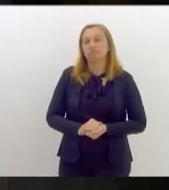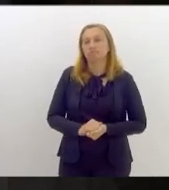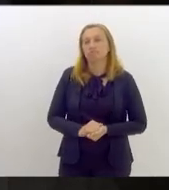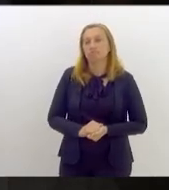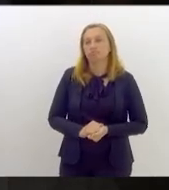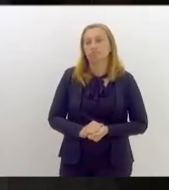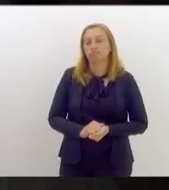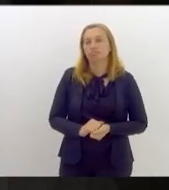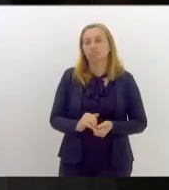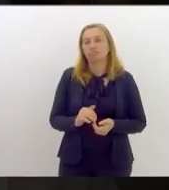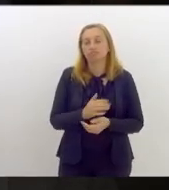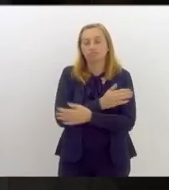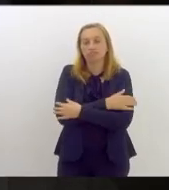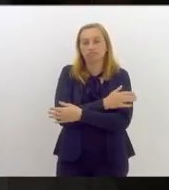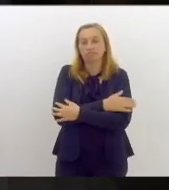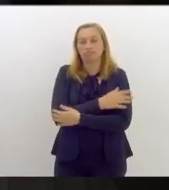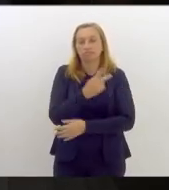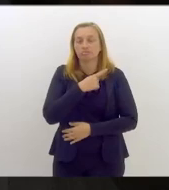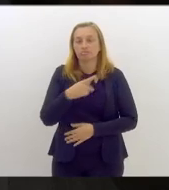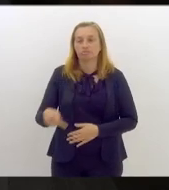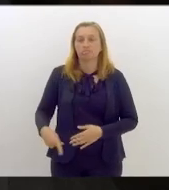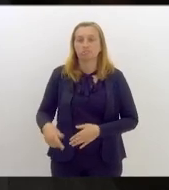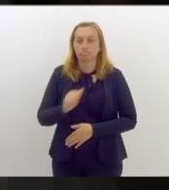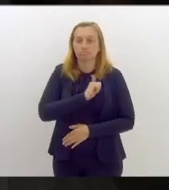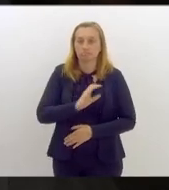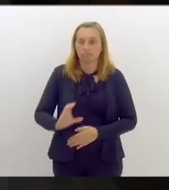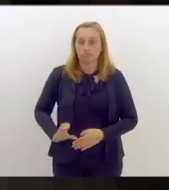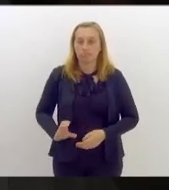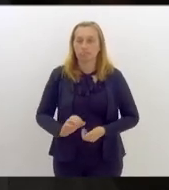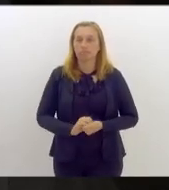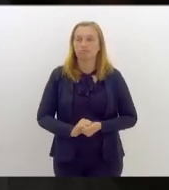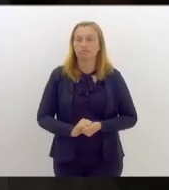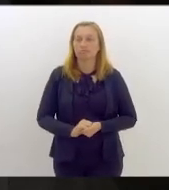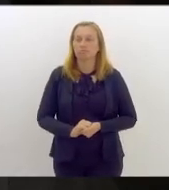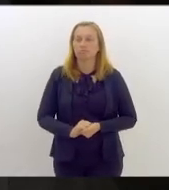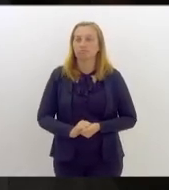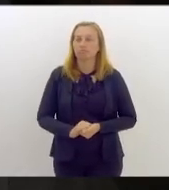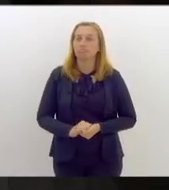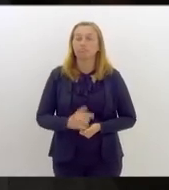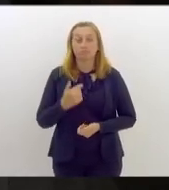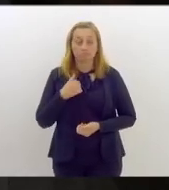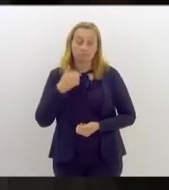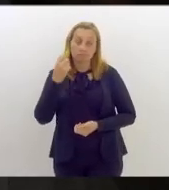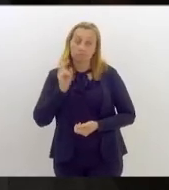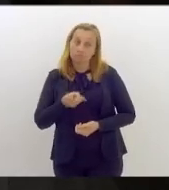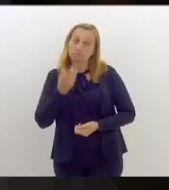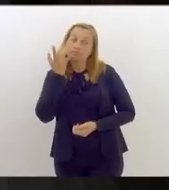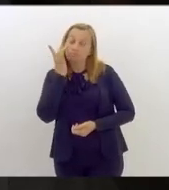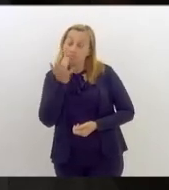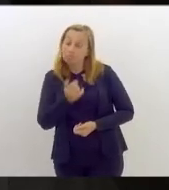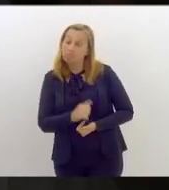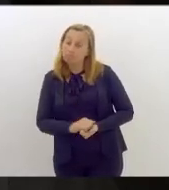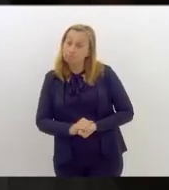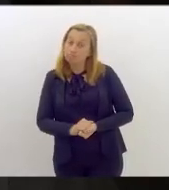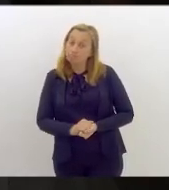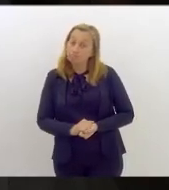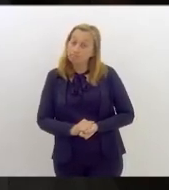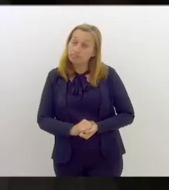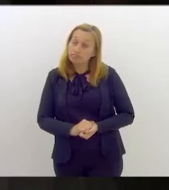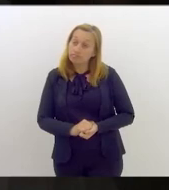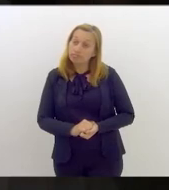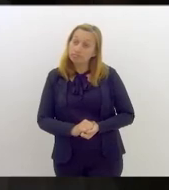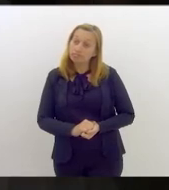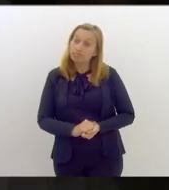ao presidente André Siciliano. Se bem que eu sempre acho